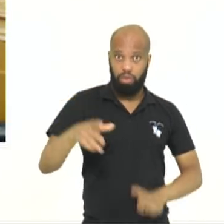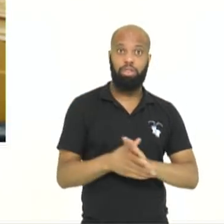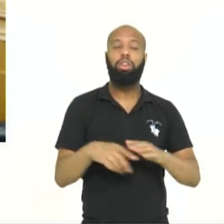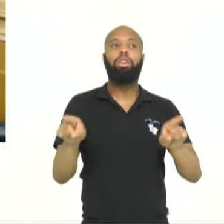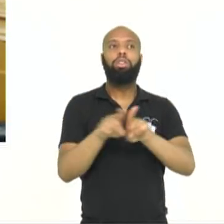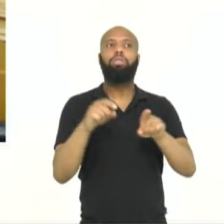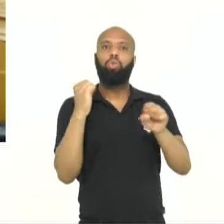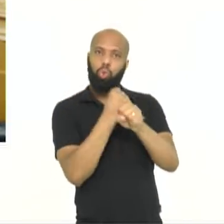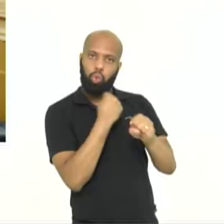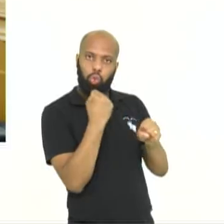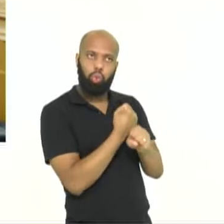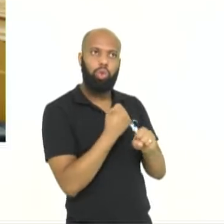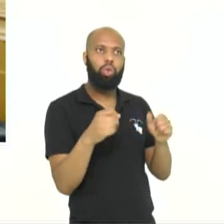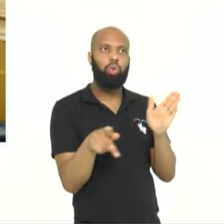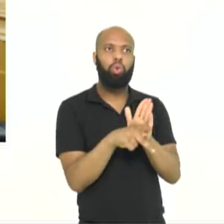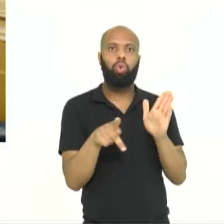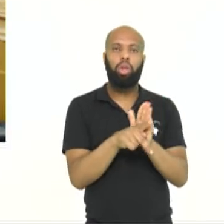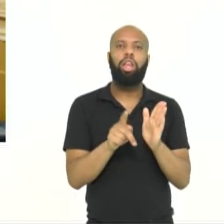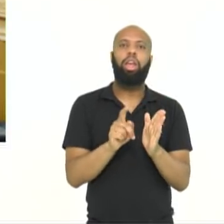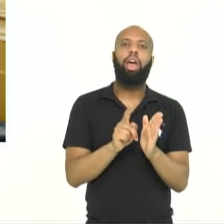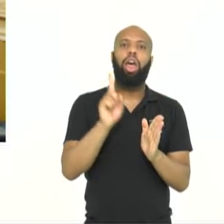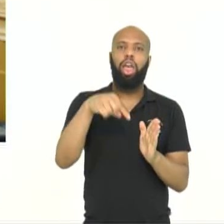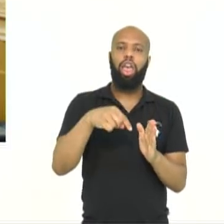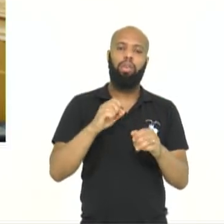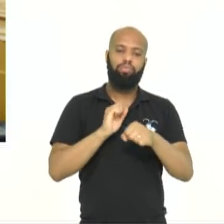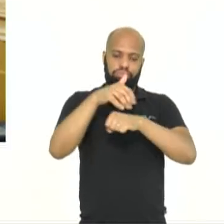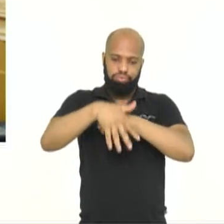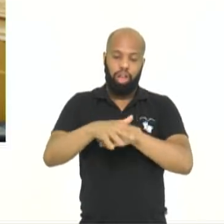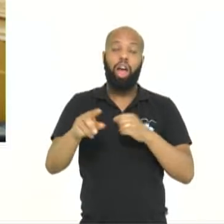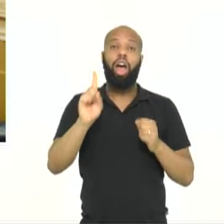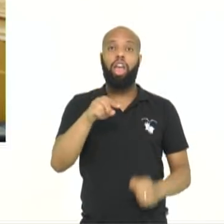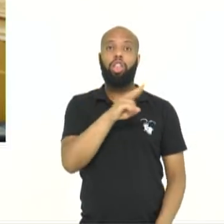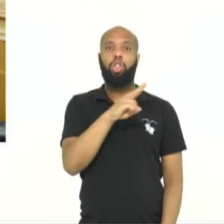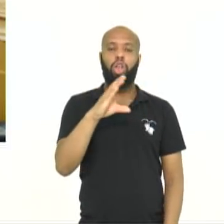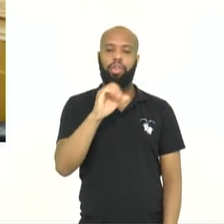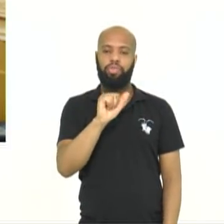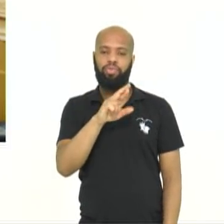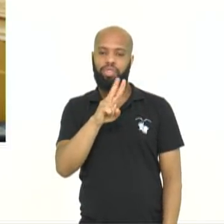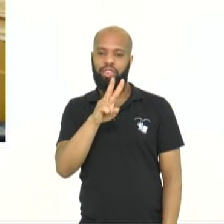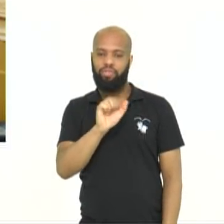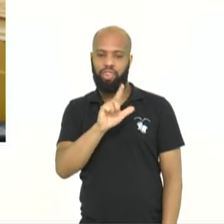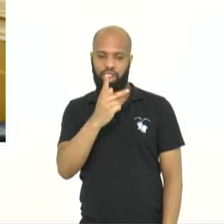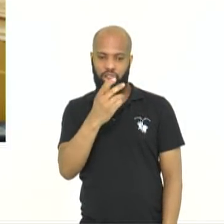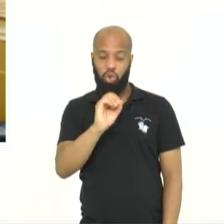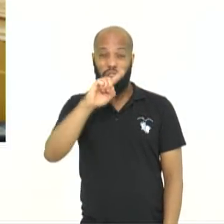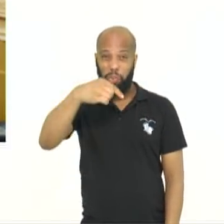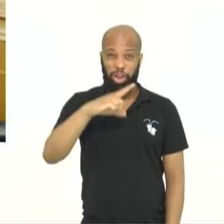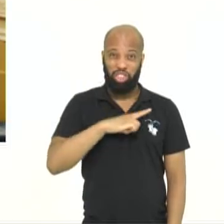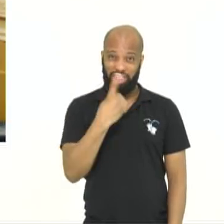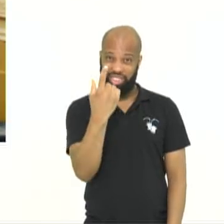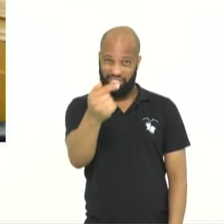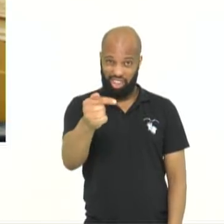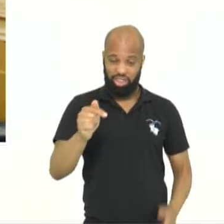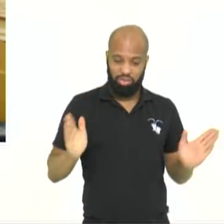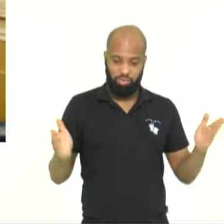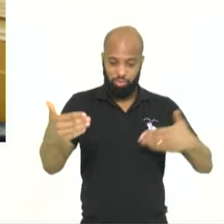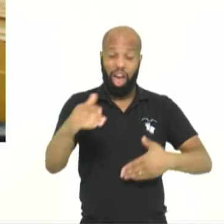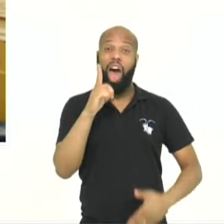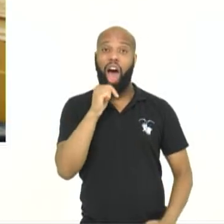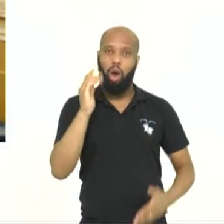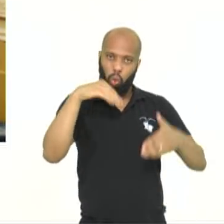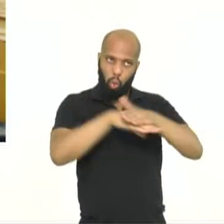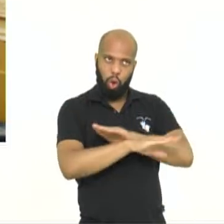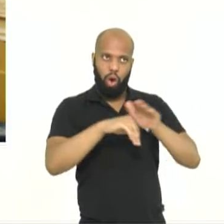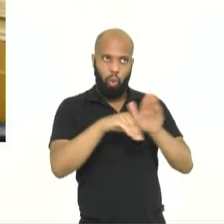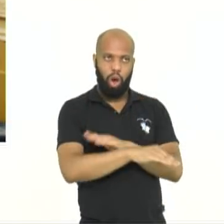construídas a represa do Carvalho, que foi a maior delas, e depois mais 17 caixas d'água em direção ao